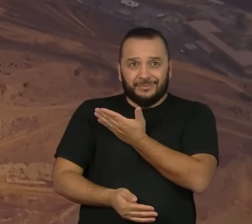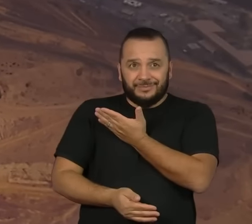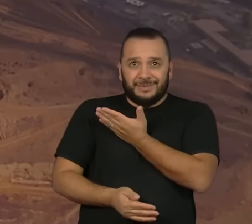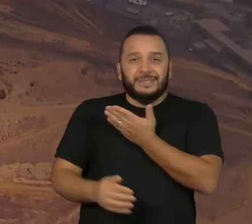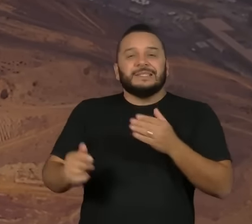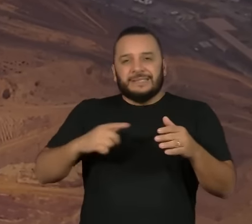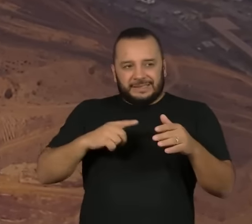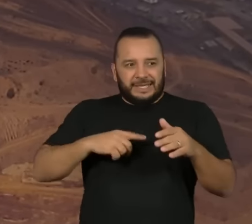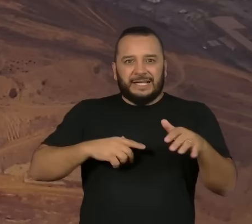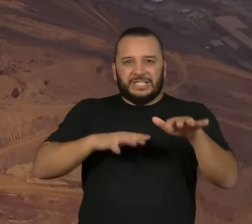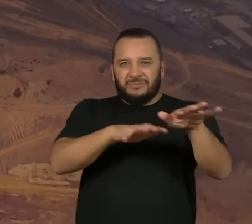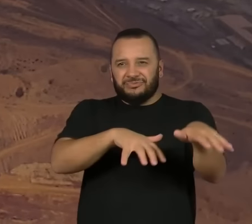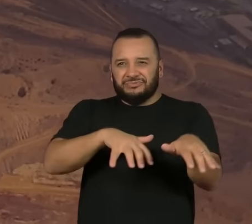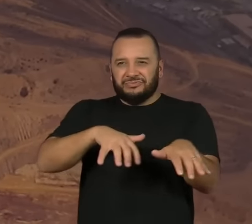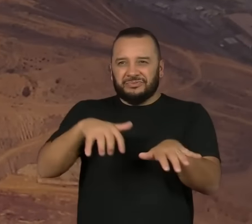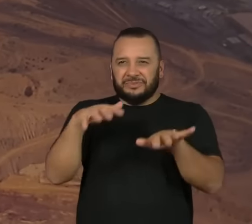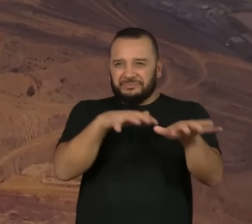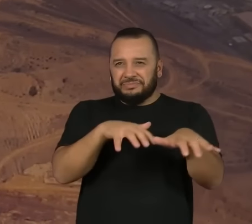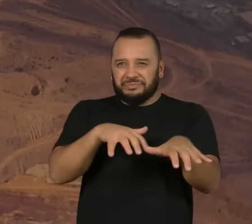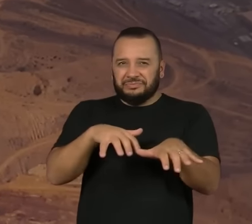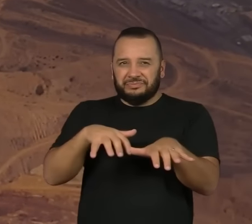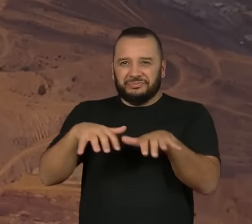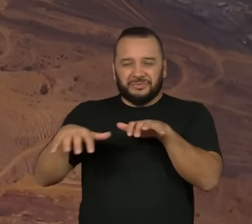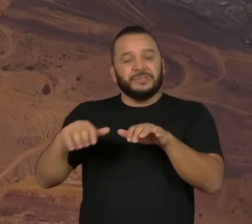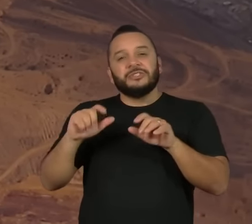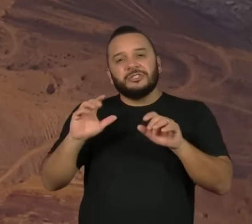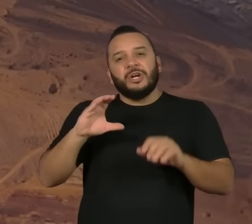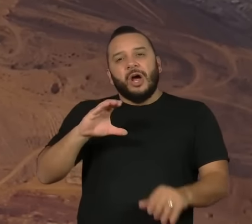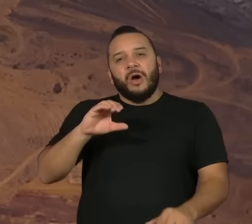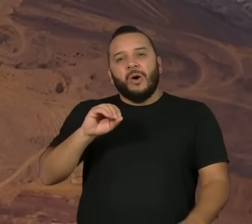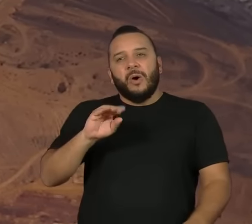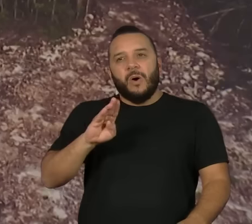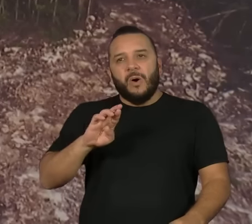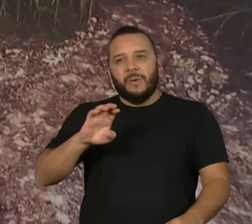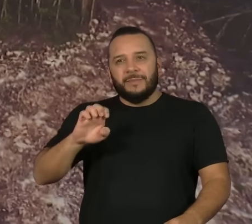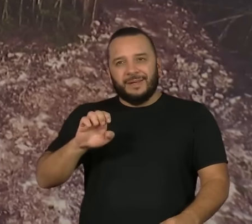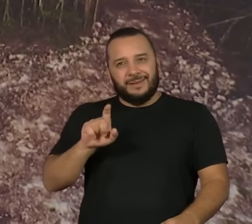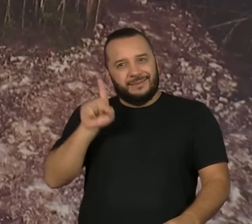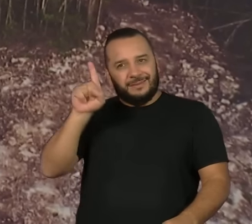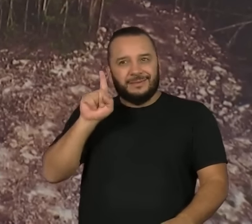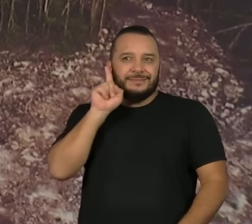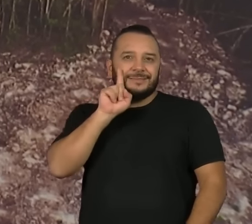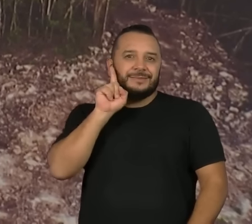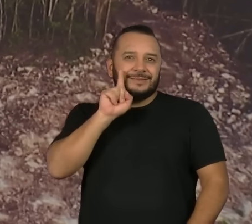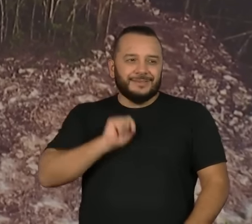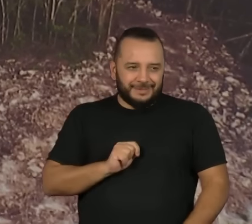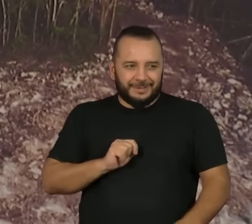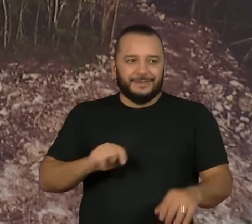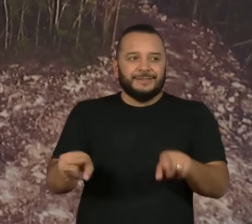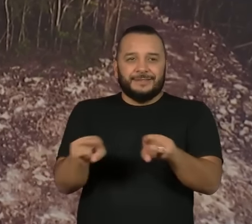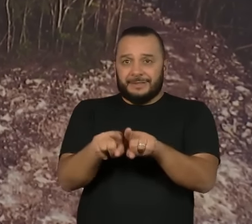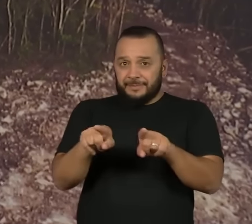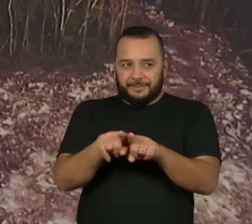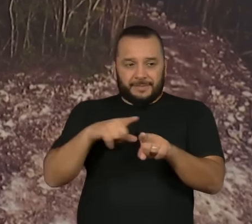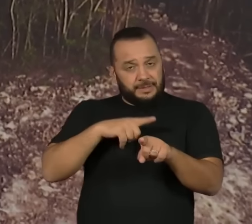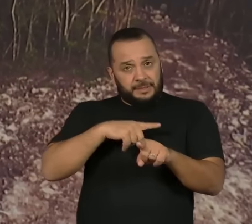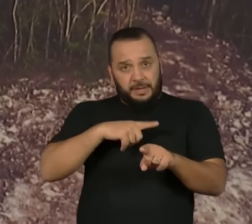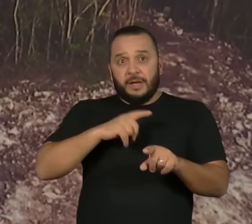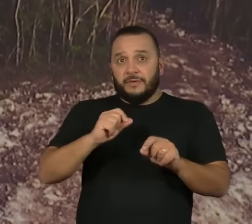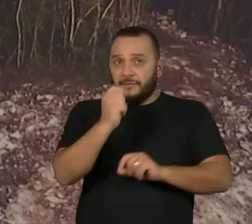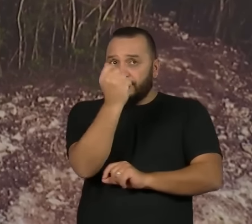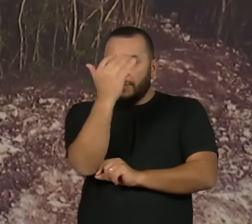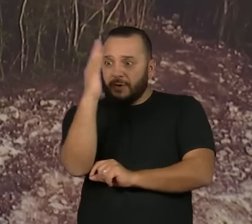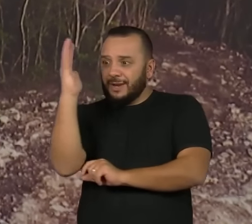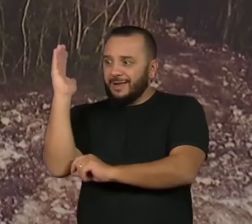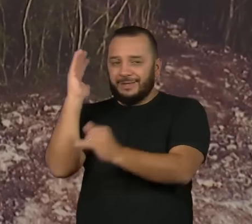céu aberto da Terra para a extração de cobre nos Estados Unidos. A floresta tropical protegida de árvores altas